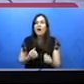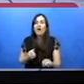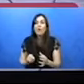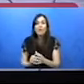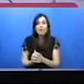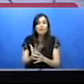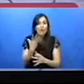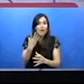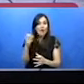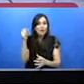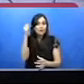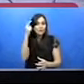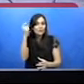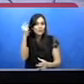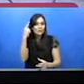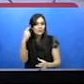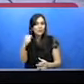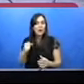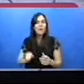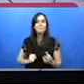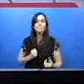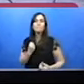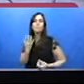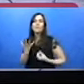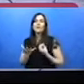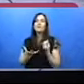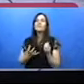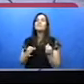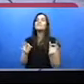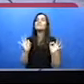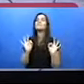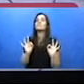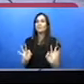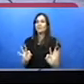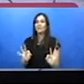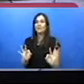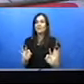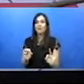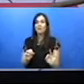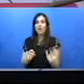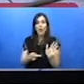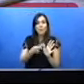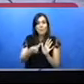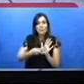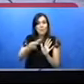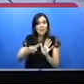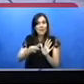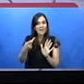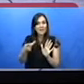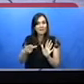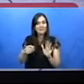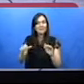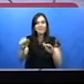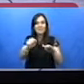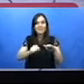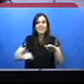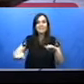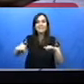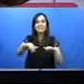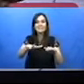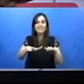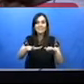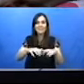melhor, poesia pura dos poetas do sertão. E aqui, e depois, todos